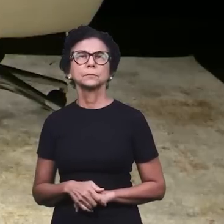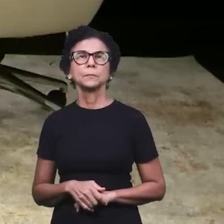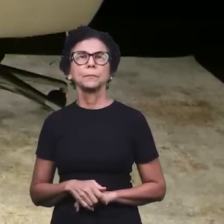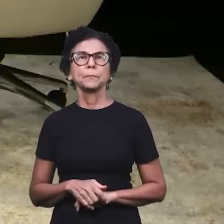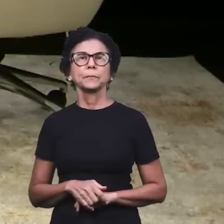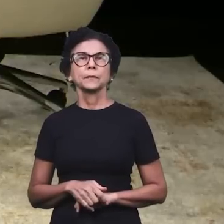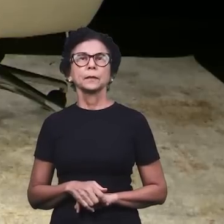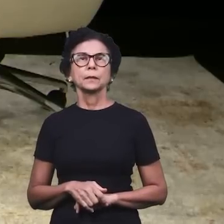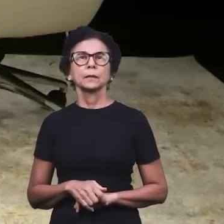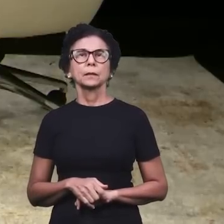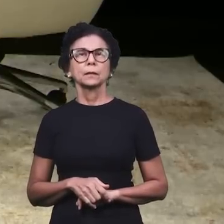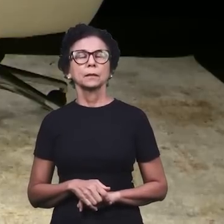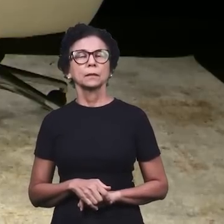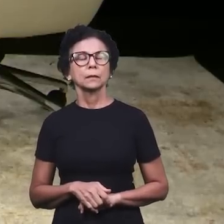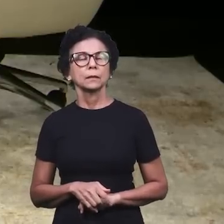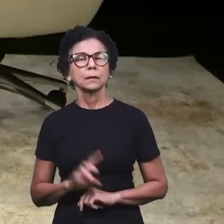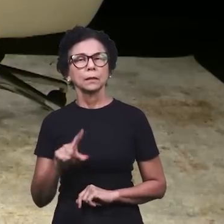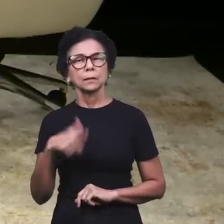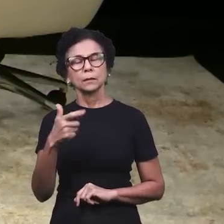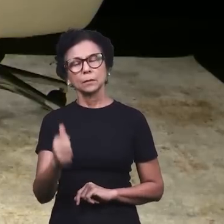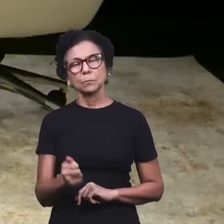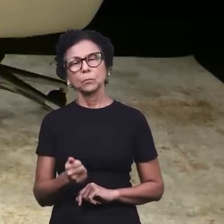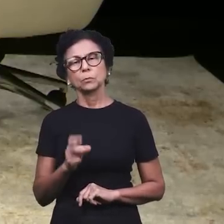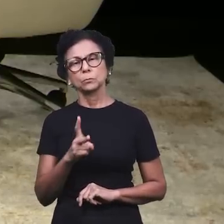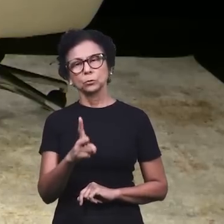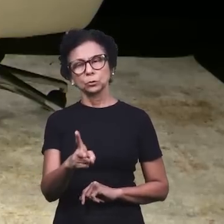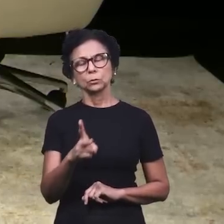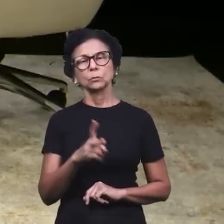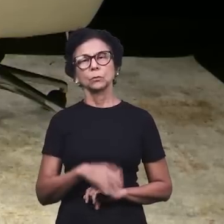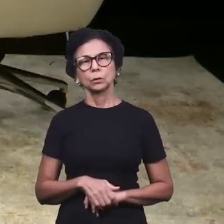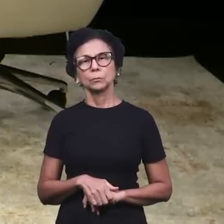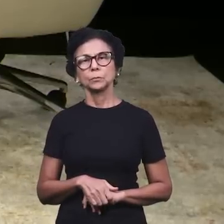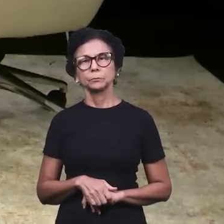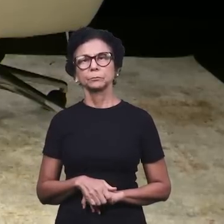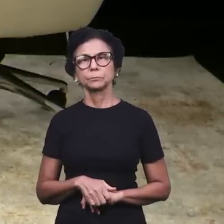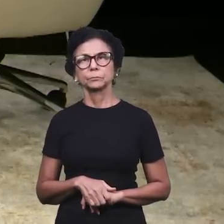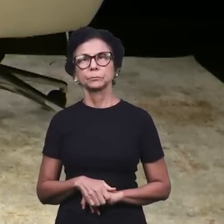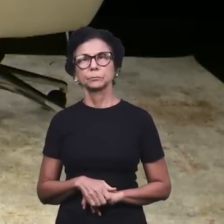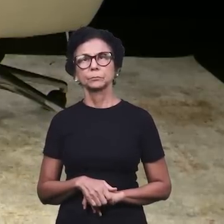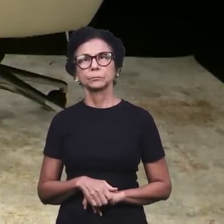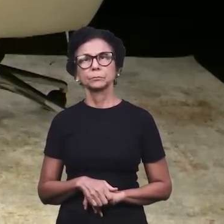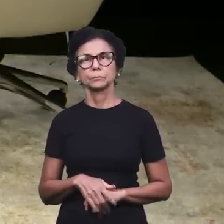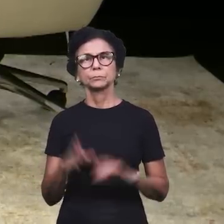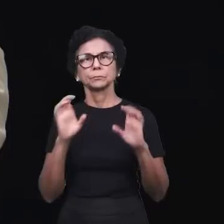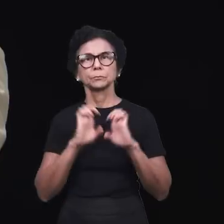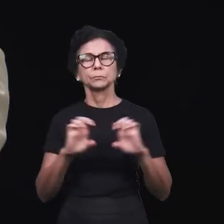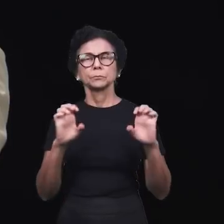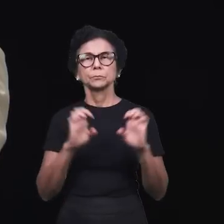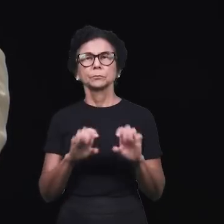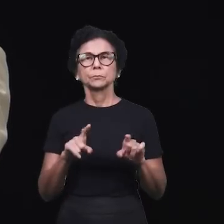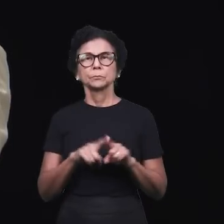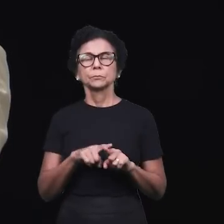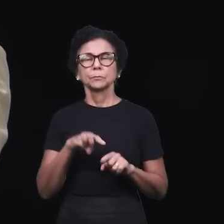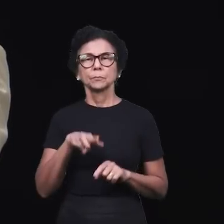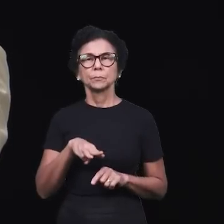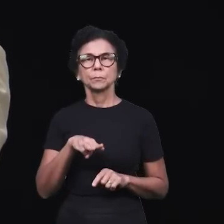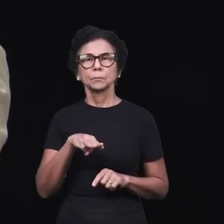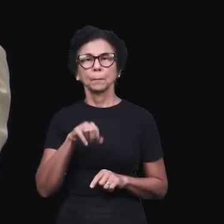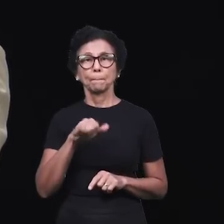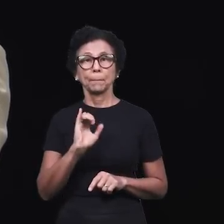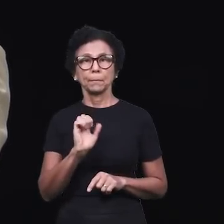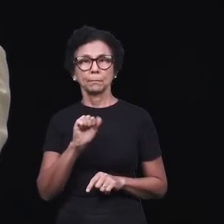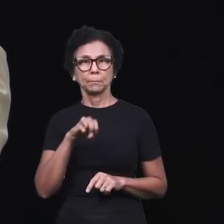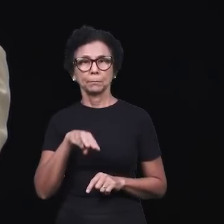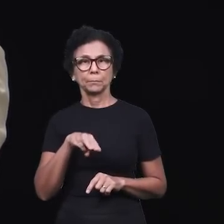Orlando, quase que trabalhando, quase que funcionando ao mesmo tempo. Nós tivemos também lá, no início, até um seminário na Flórida,